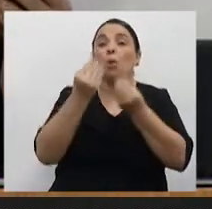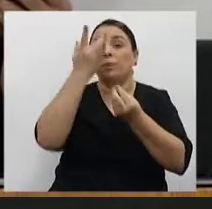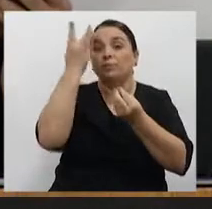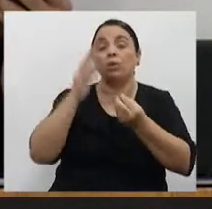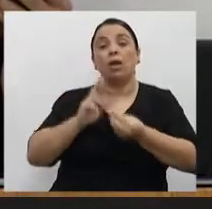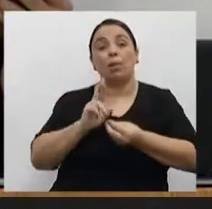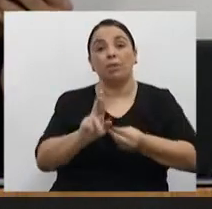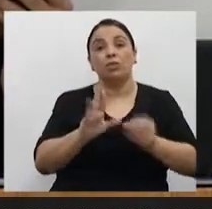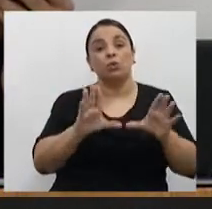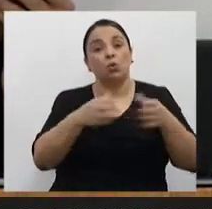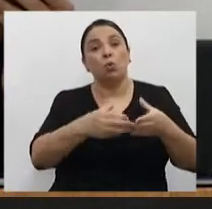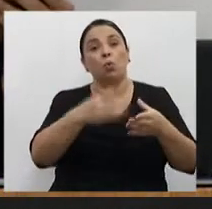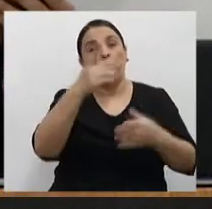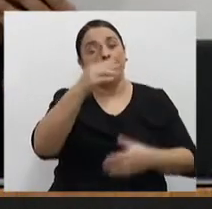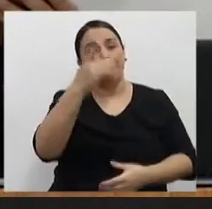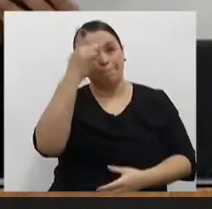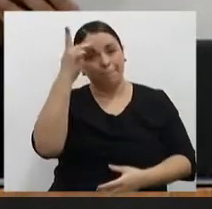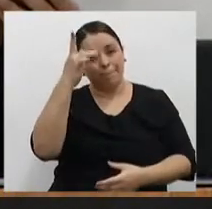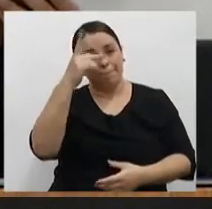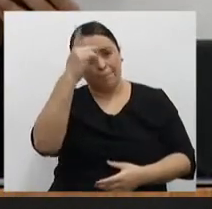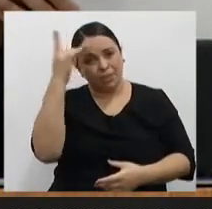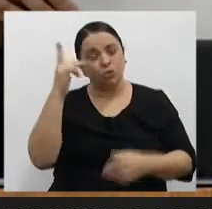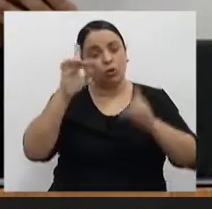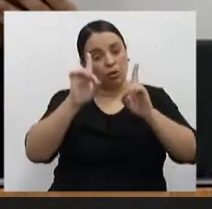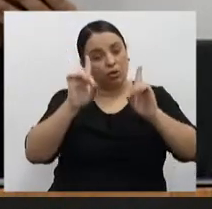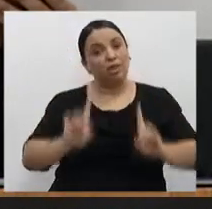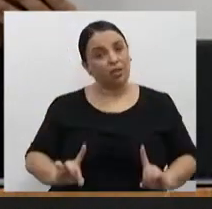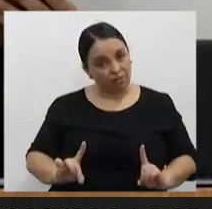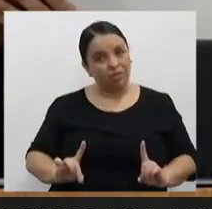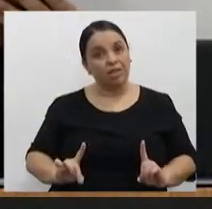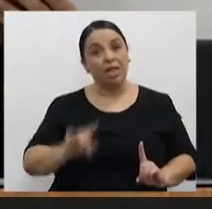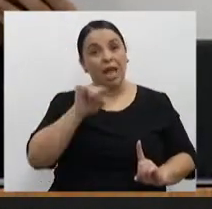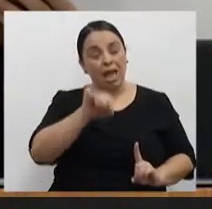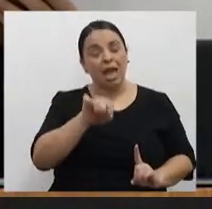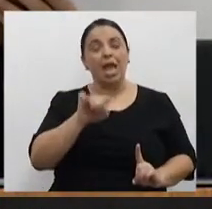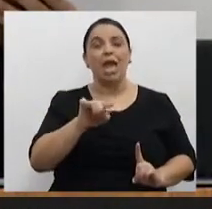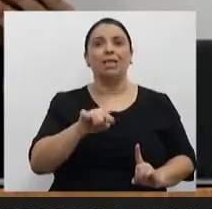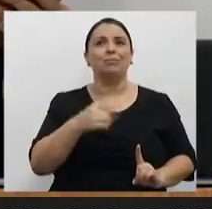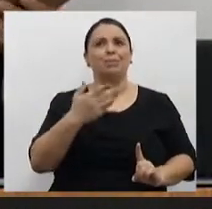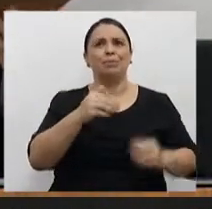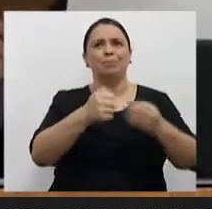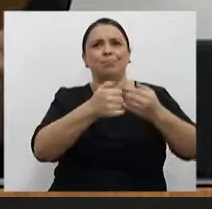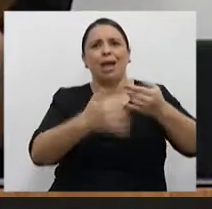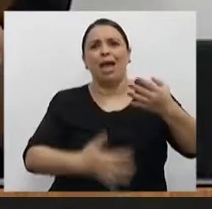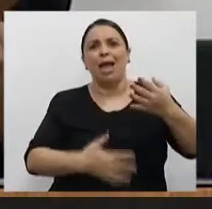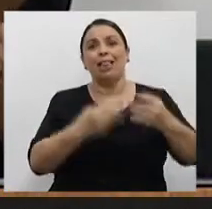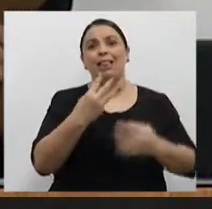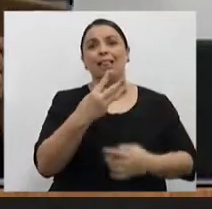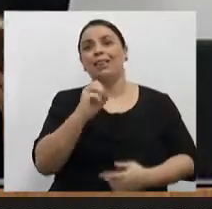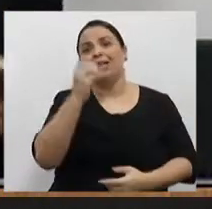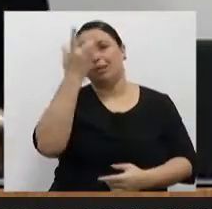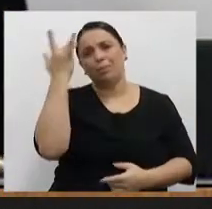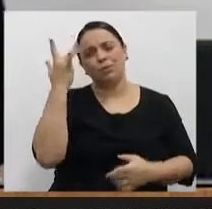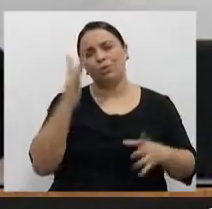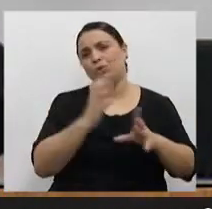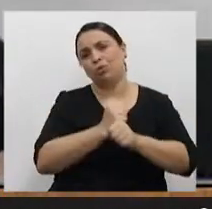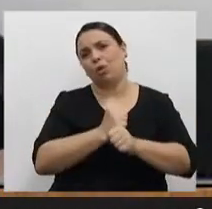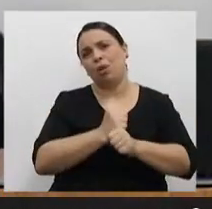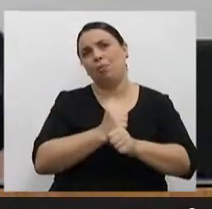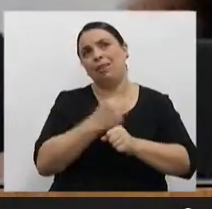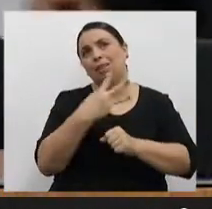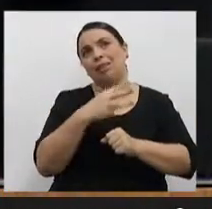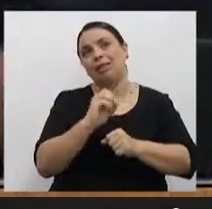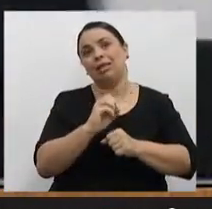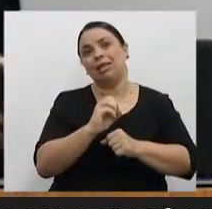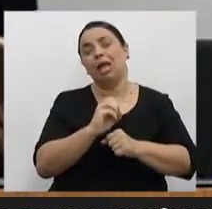de 30 pessoas convidadas, tá? Todos grandes líderes aí do segmento, da OAB, né, do Estado e por